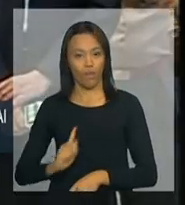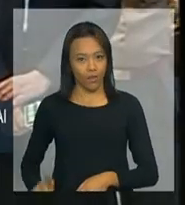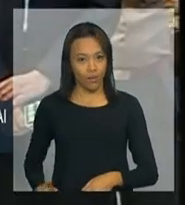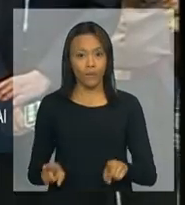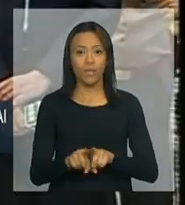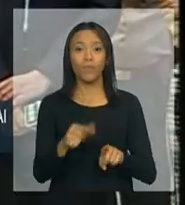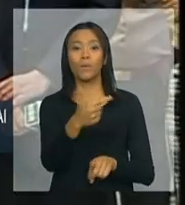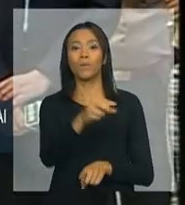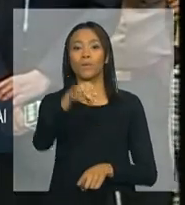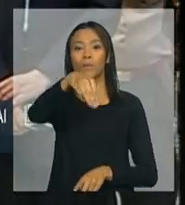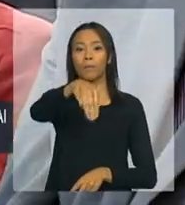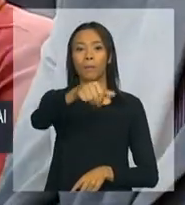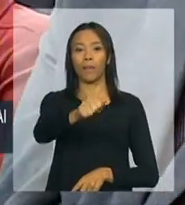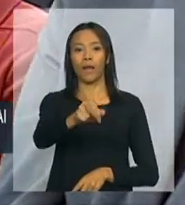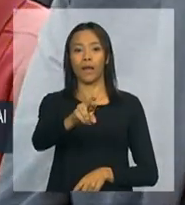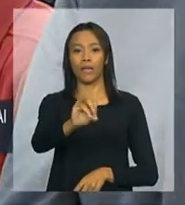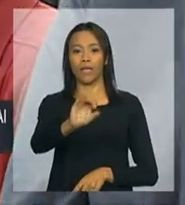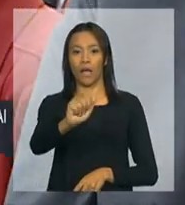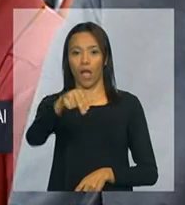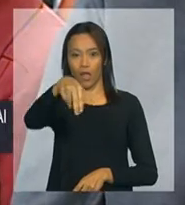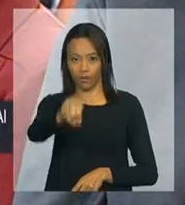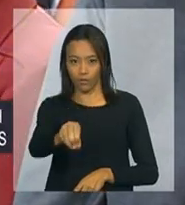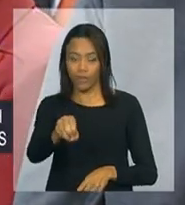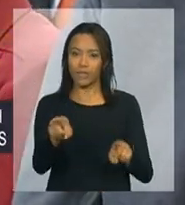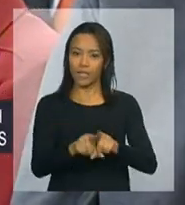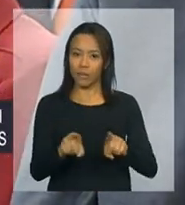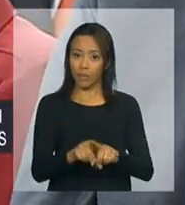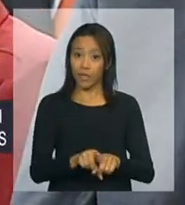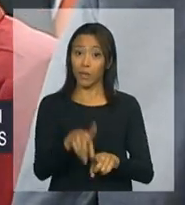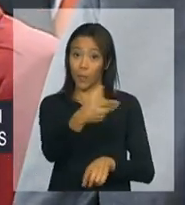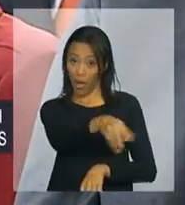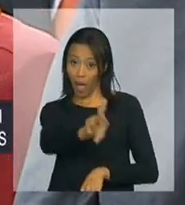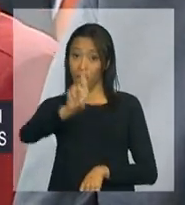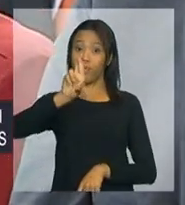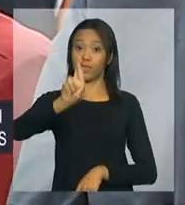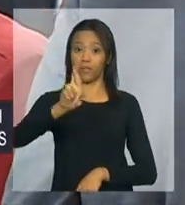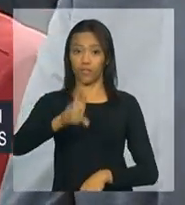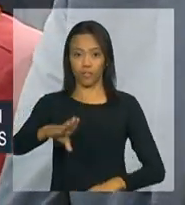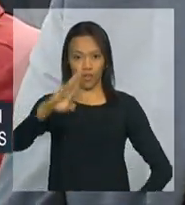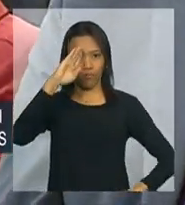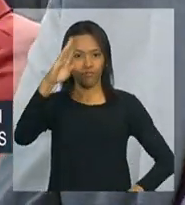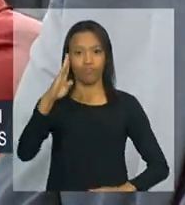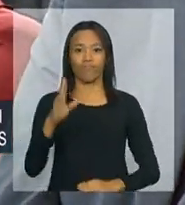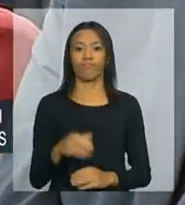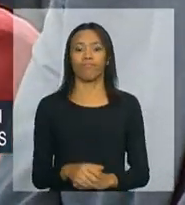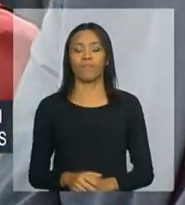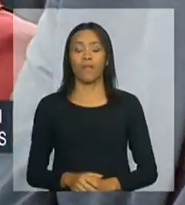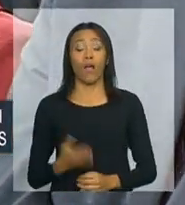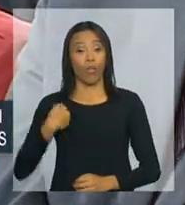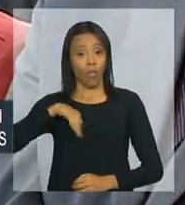Beltrame, e também o representante das Forças Armadas. Nós estamos aqui com o